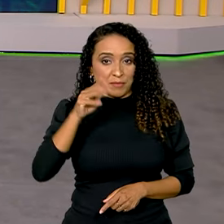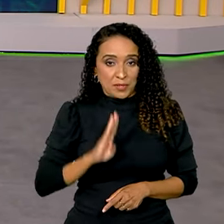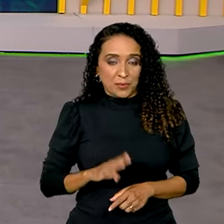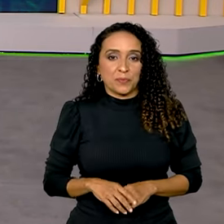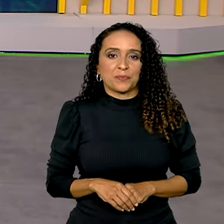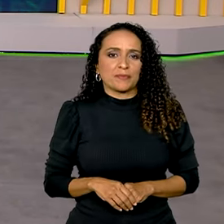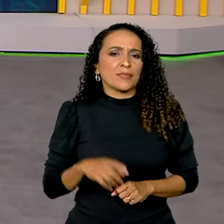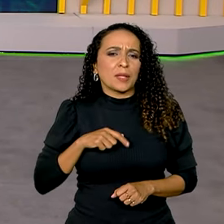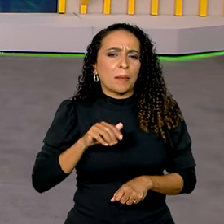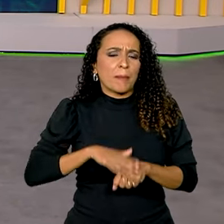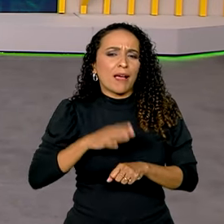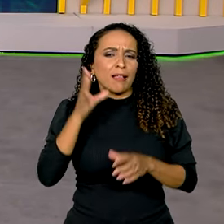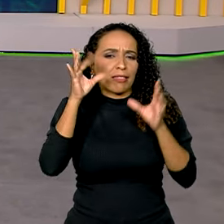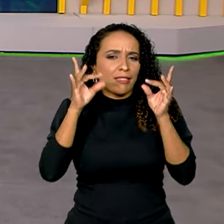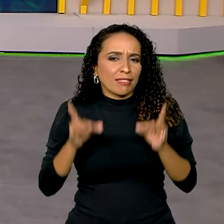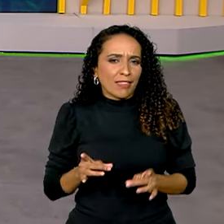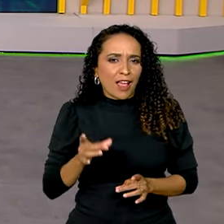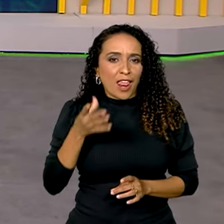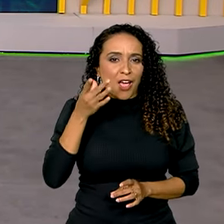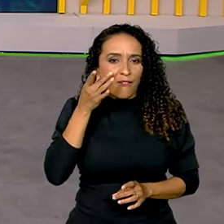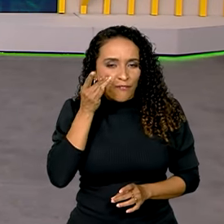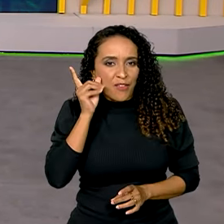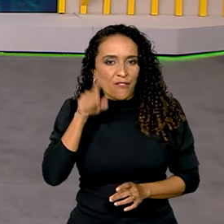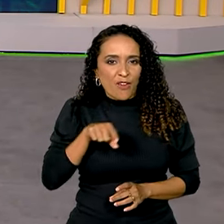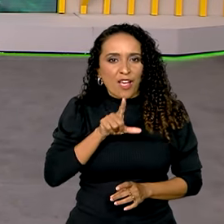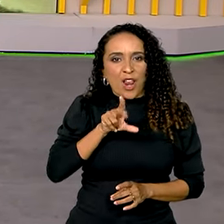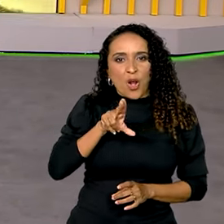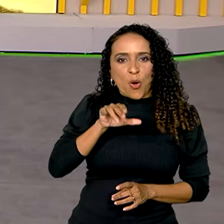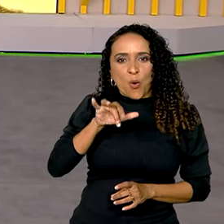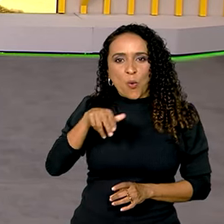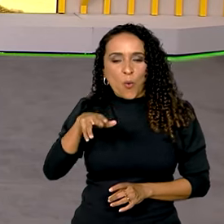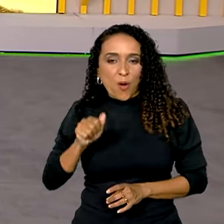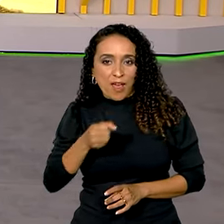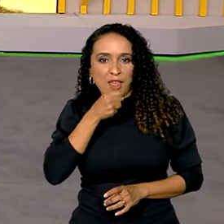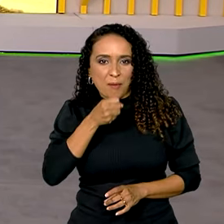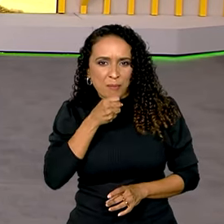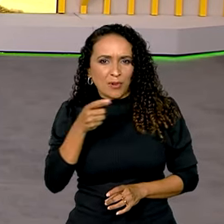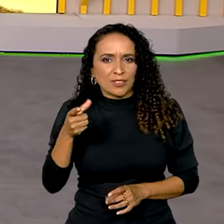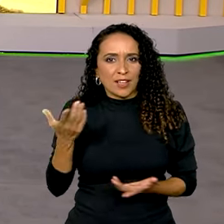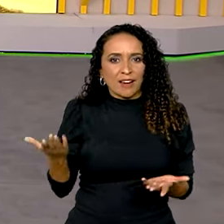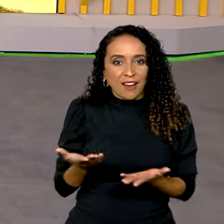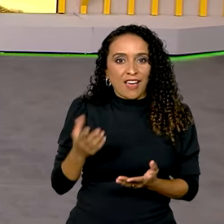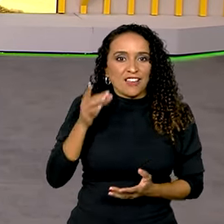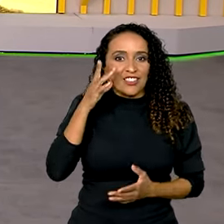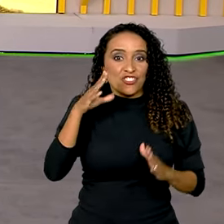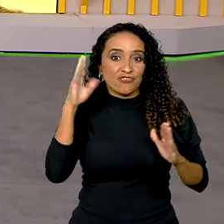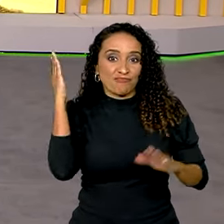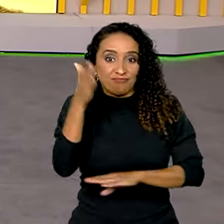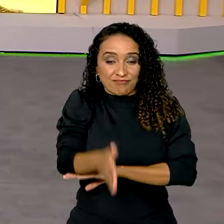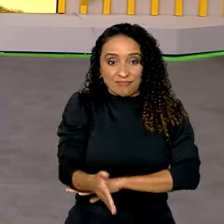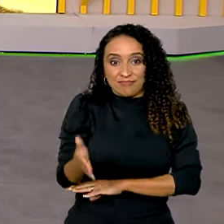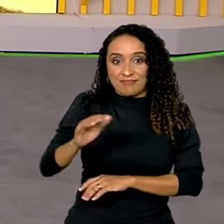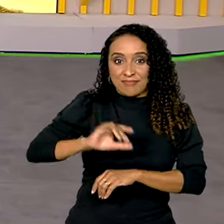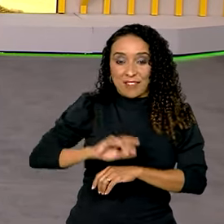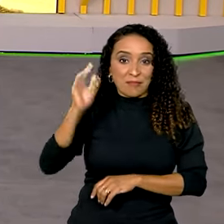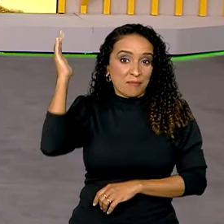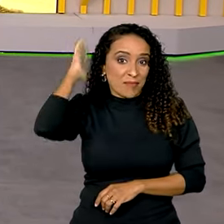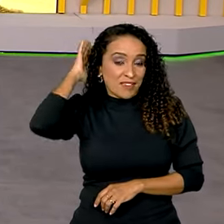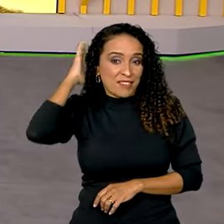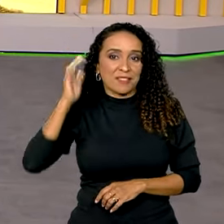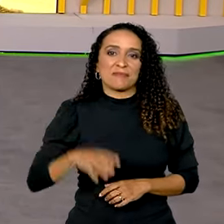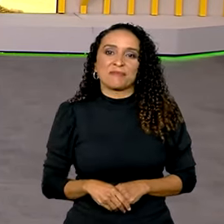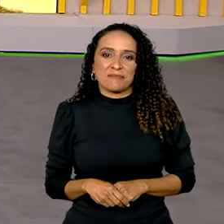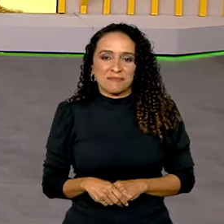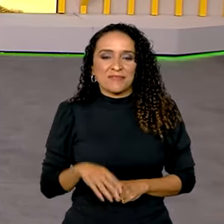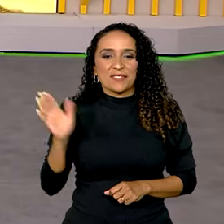Brasil. E quem tem mais detalhes ao vivo é a repórter Luana Karen, que fala com a gente direto da capital paraense.